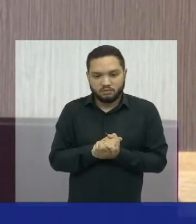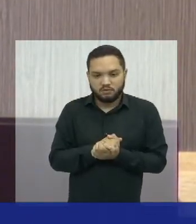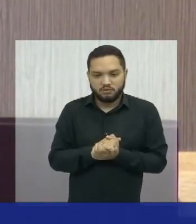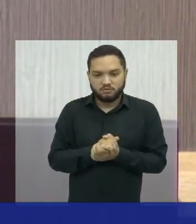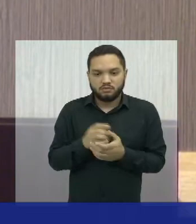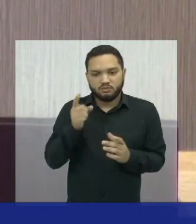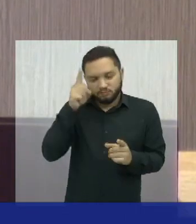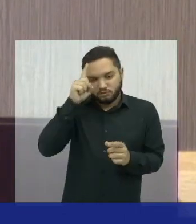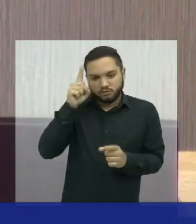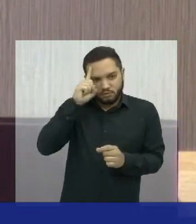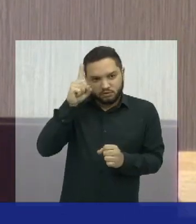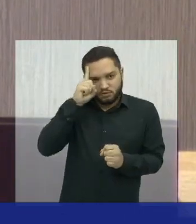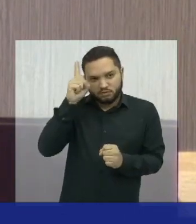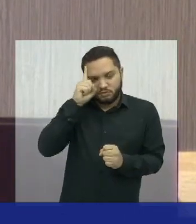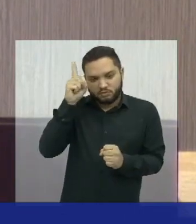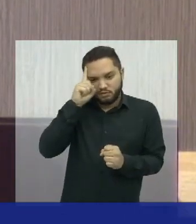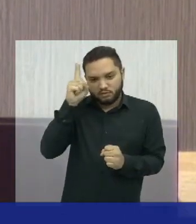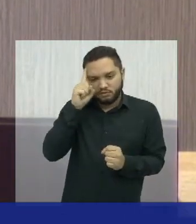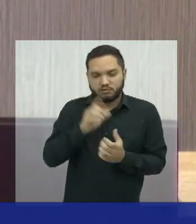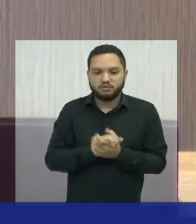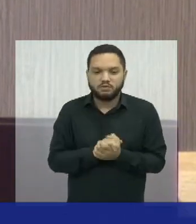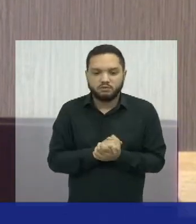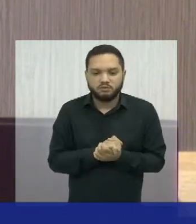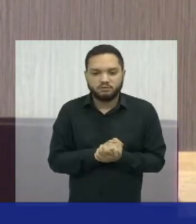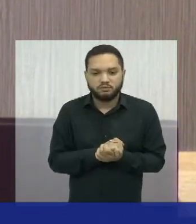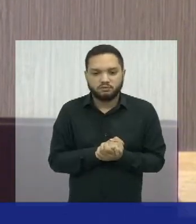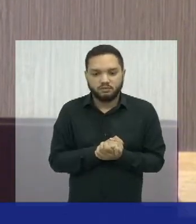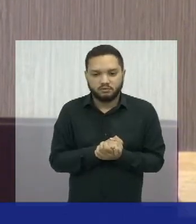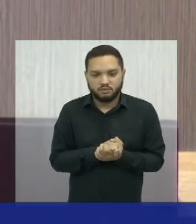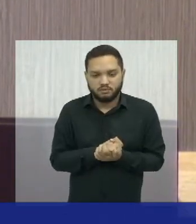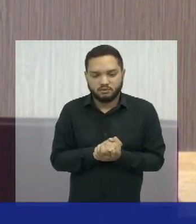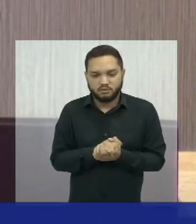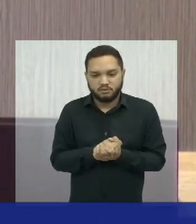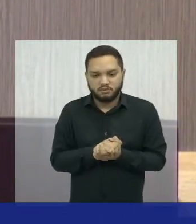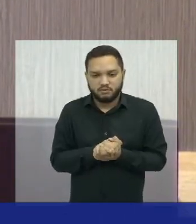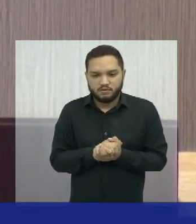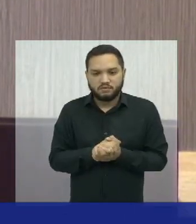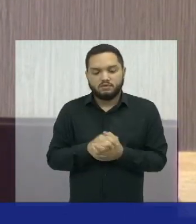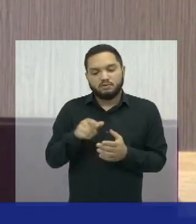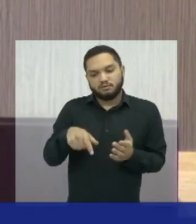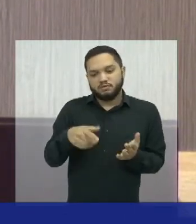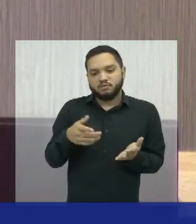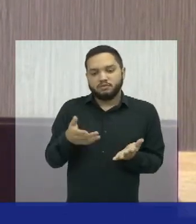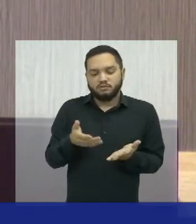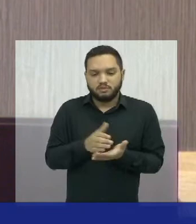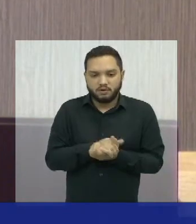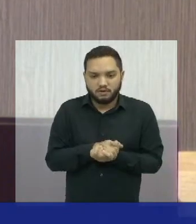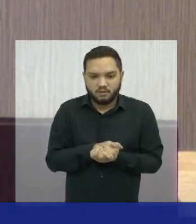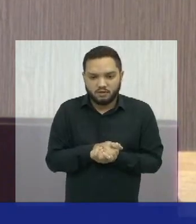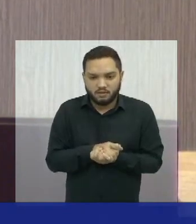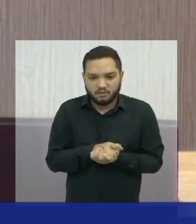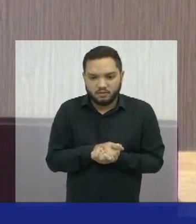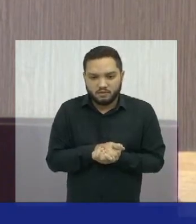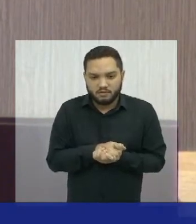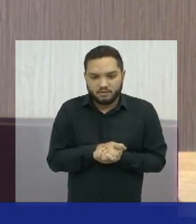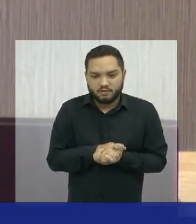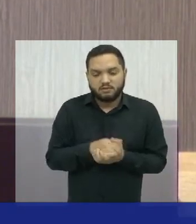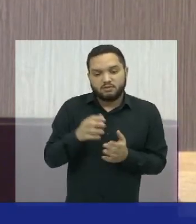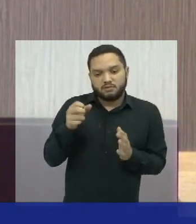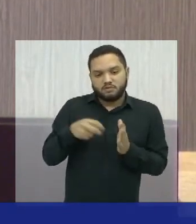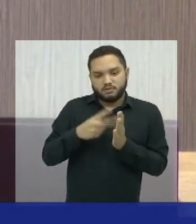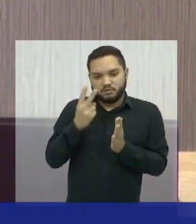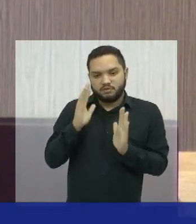todos os dias ele pegava o mesmo ônibus que eu. E eu digo, eu vou observar para onde é que esse senhor vai. E aí vim 2 vezes